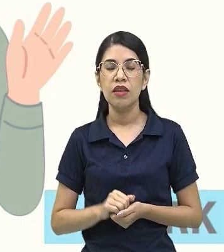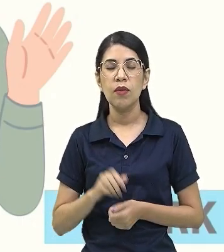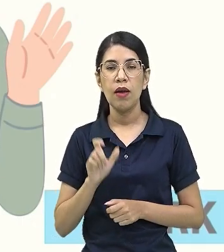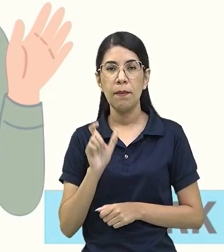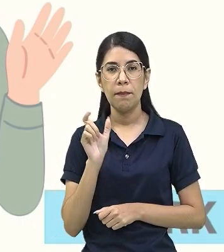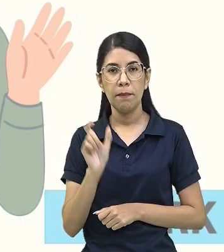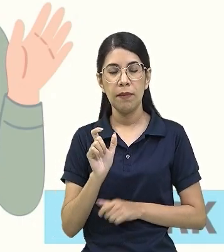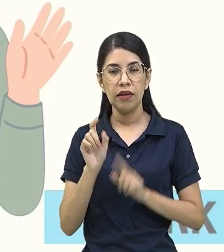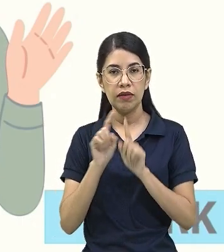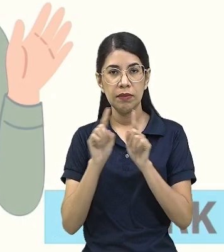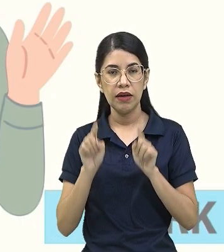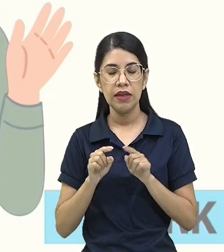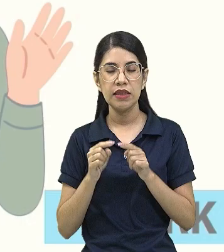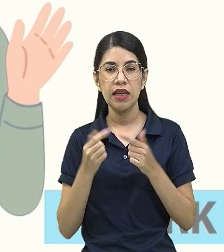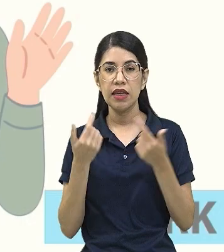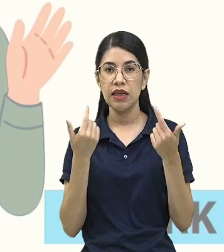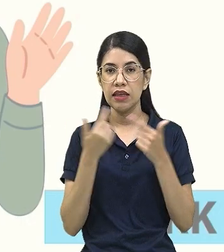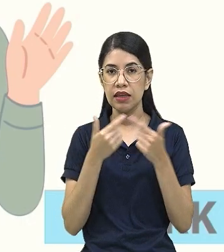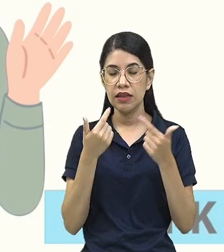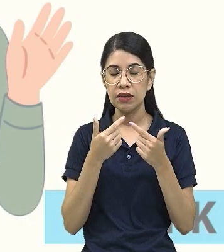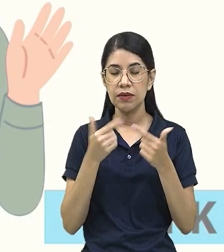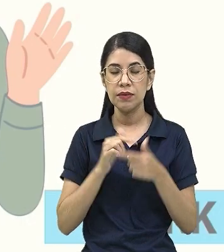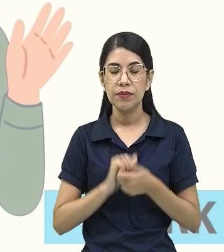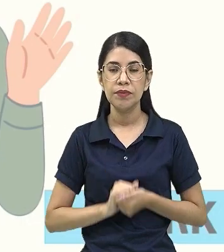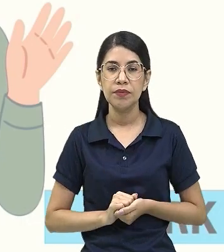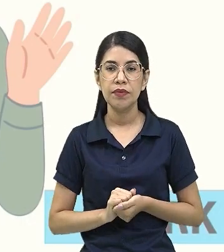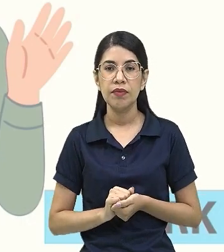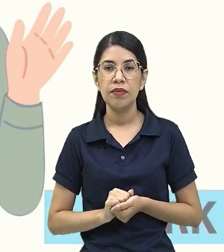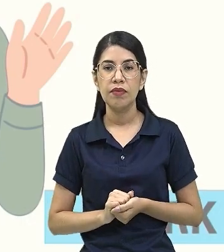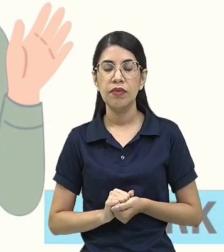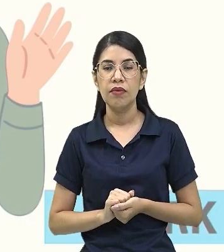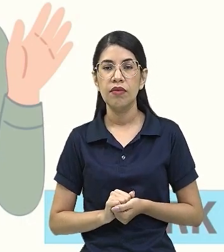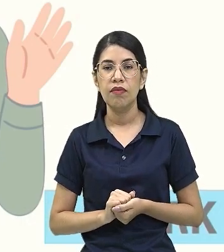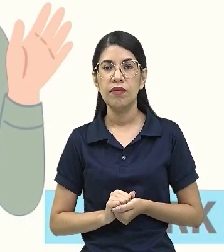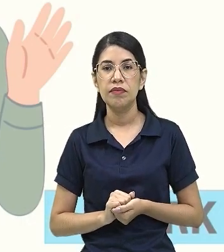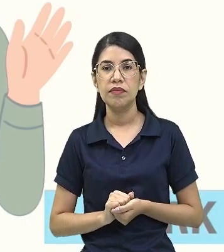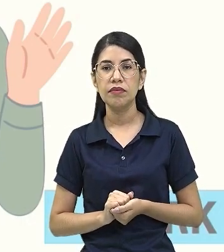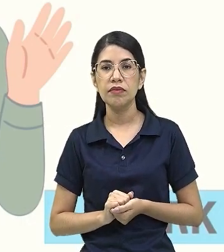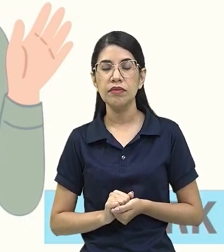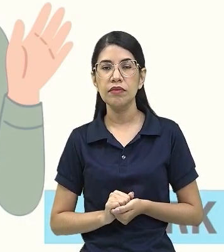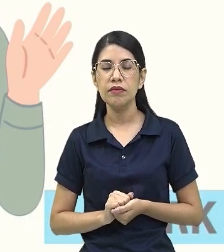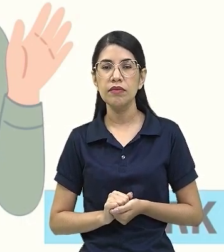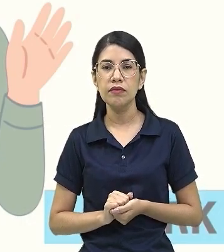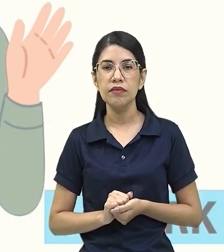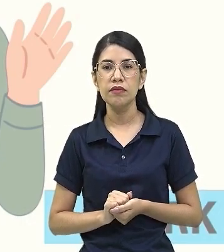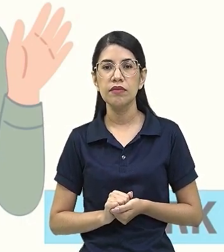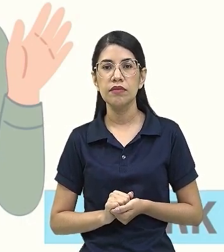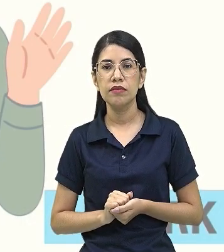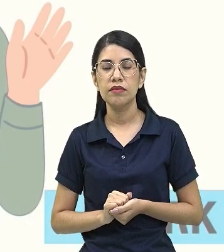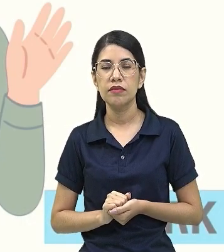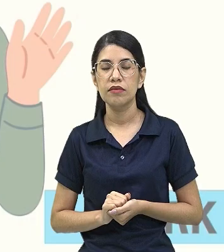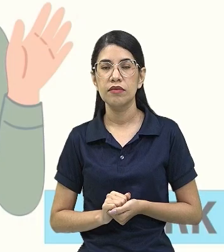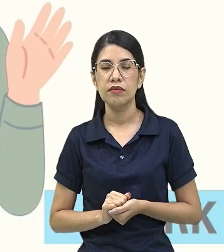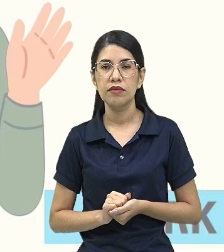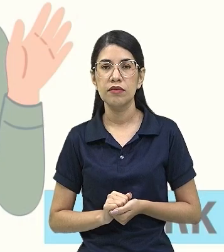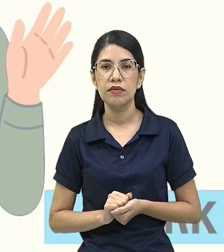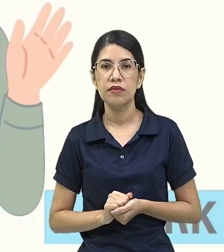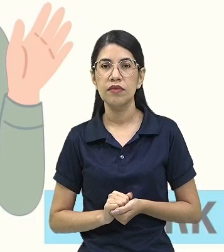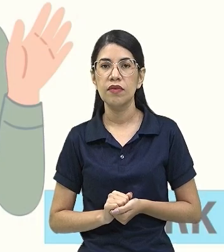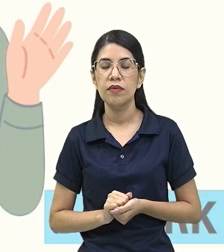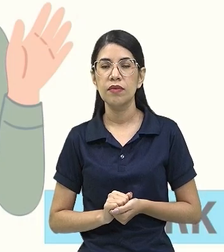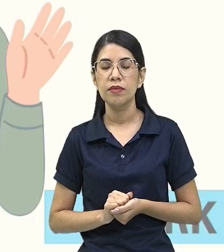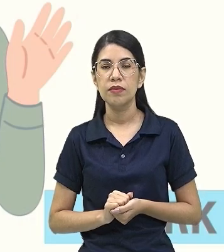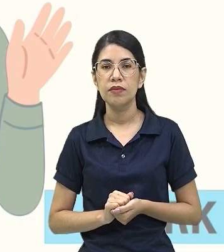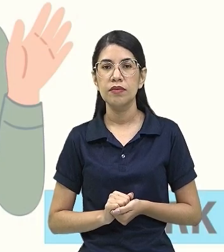de riso. E aí ele diz, maybe he just wanted pizza. Maybe he